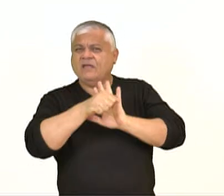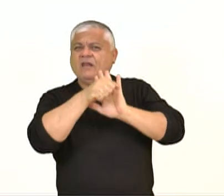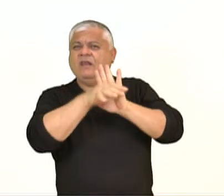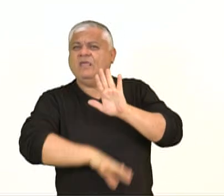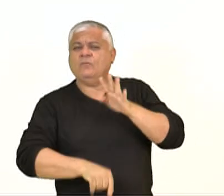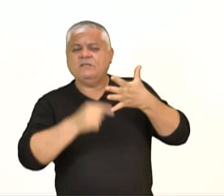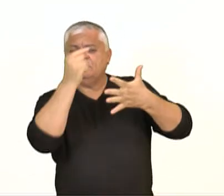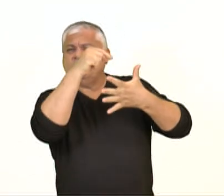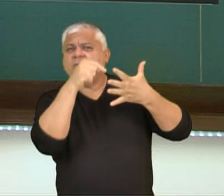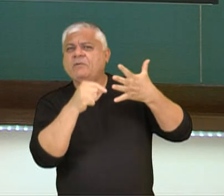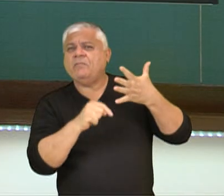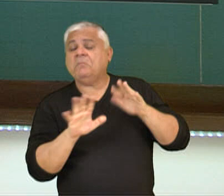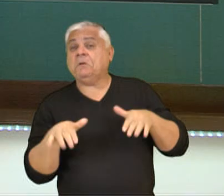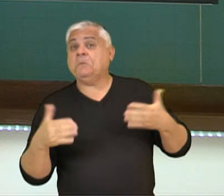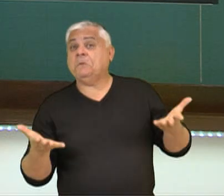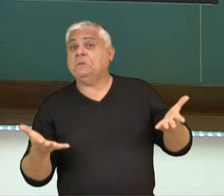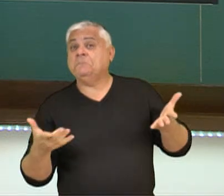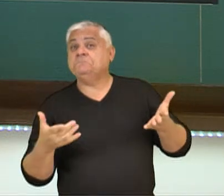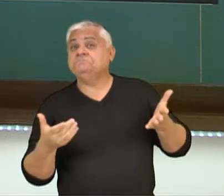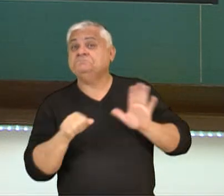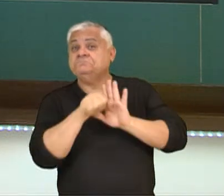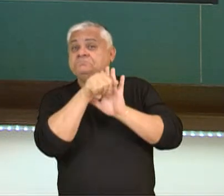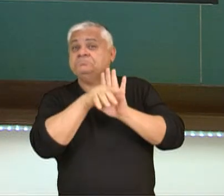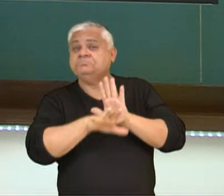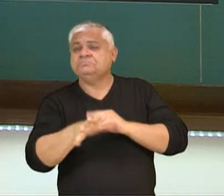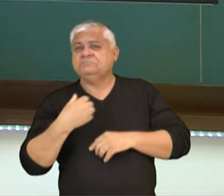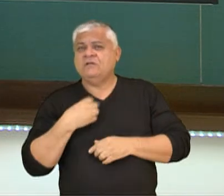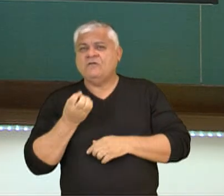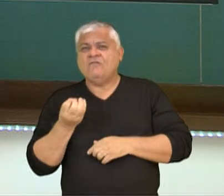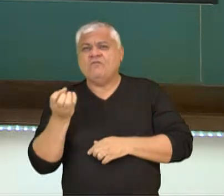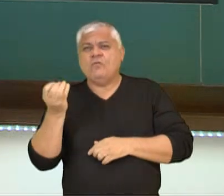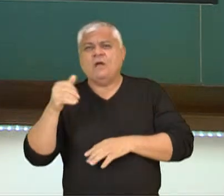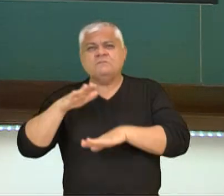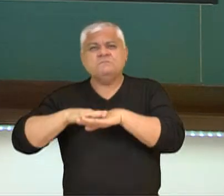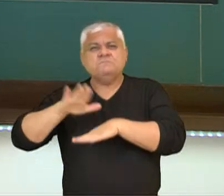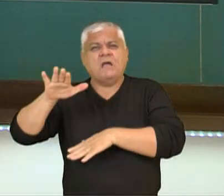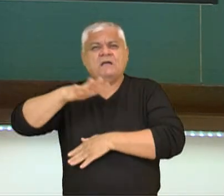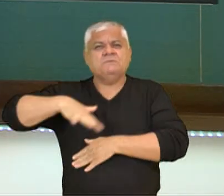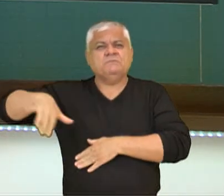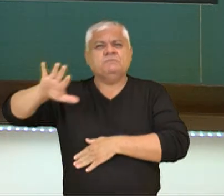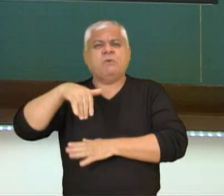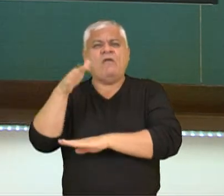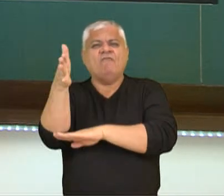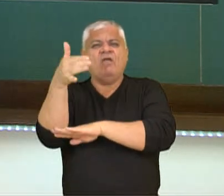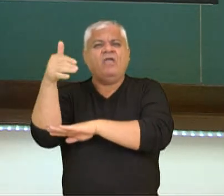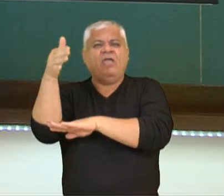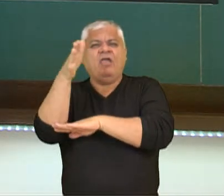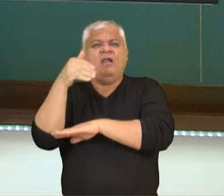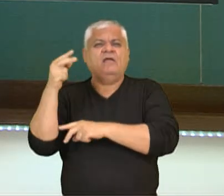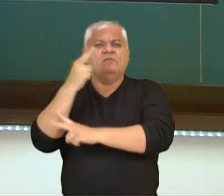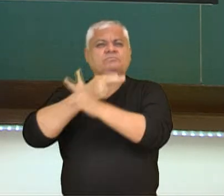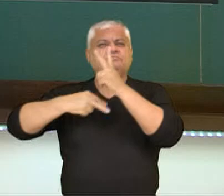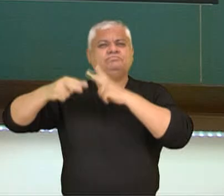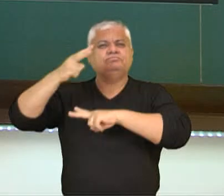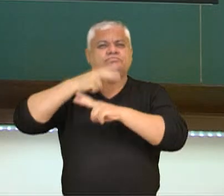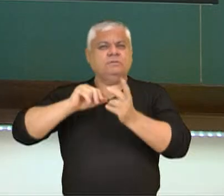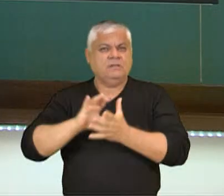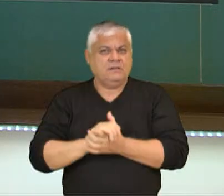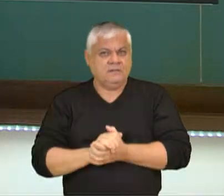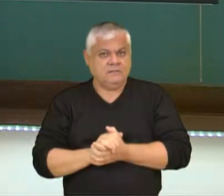neste fragmento? Qual é a passagem? Voando mais em ímpeto de nau tangida a vela e vento.